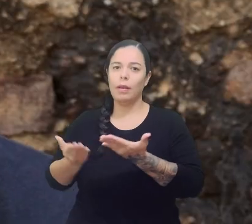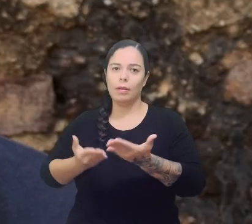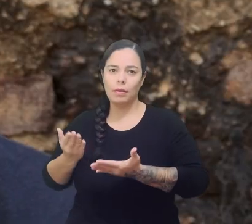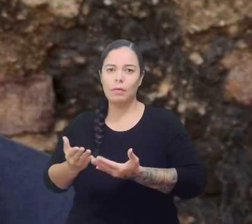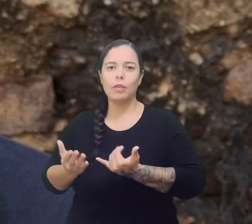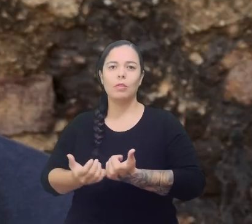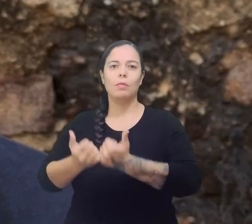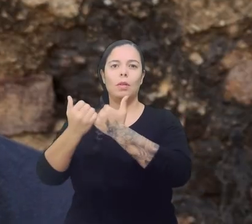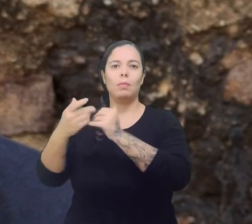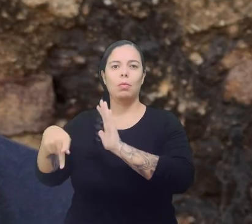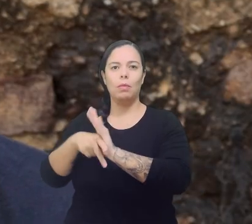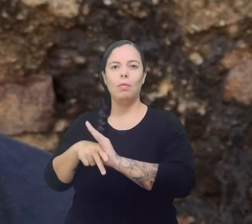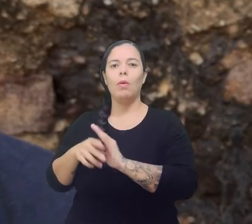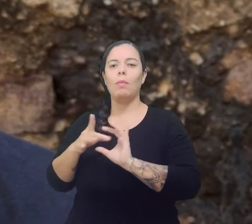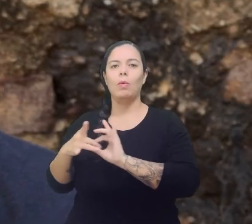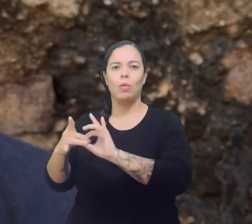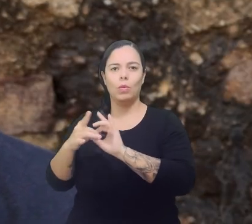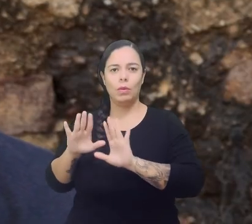né, do SPU.